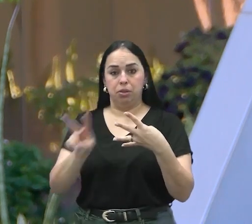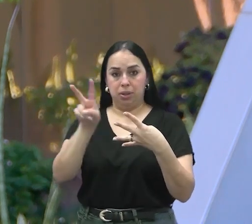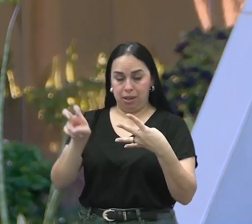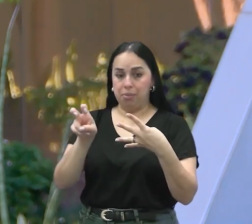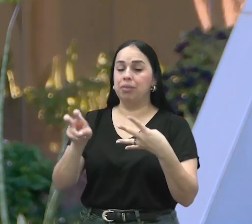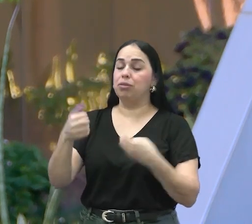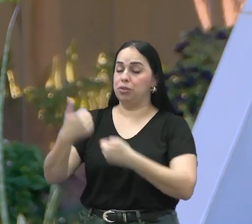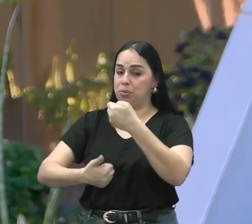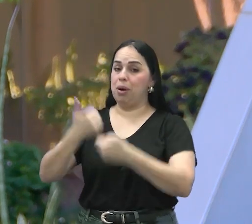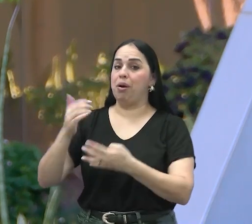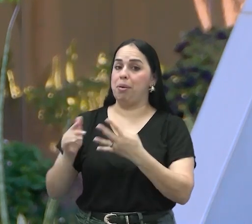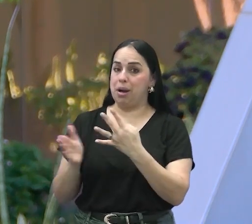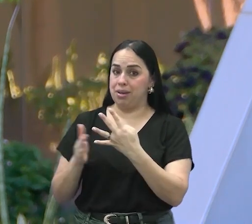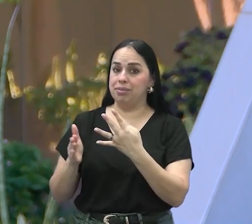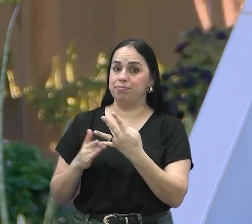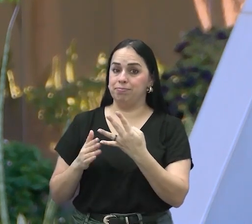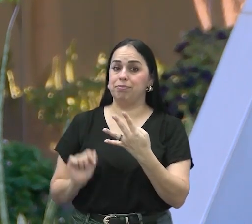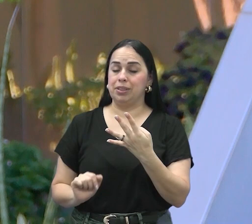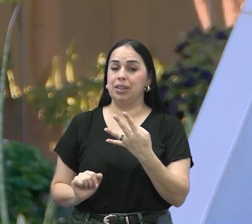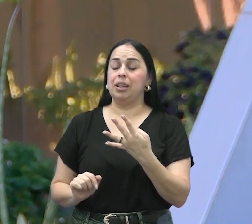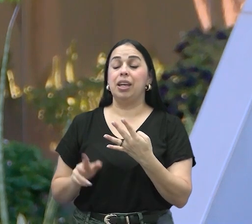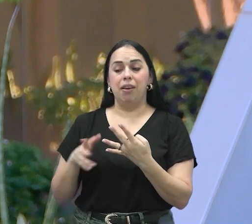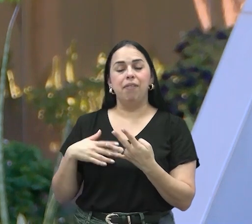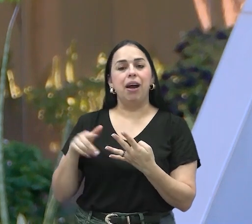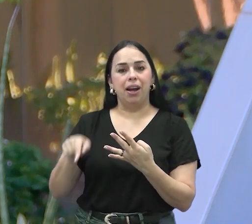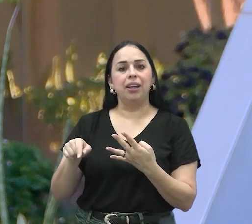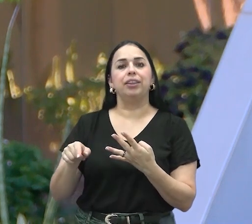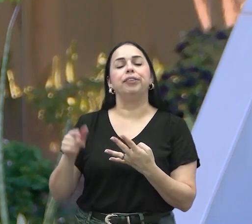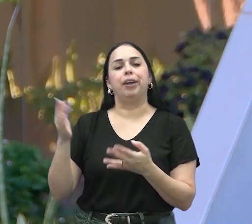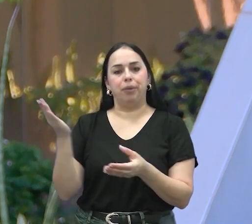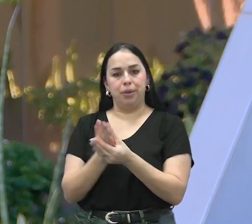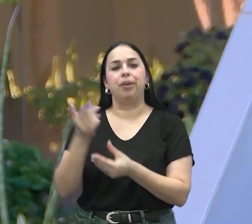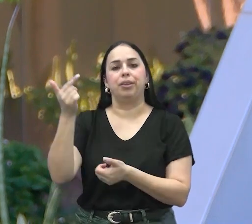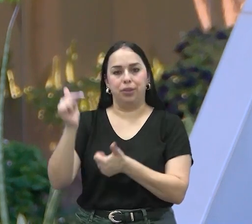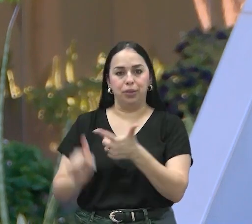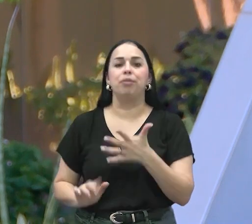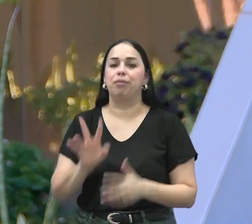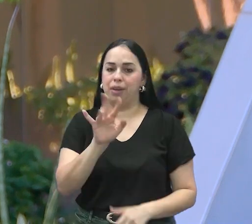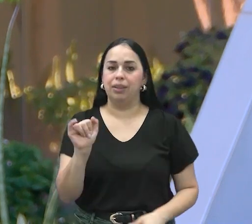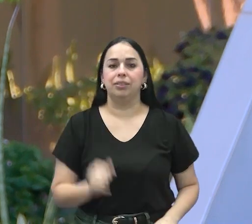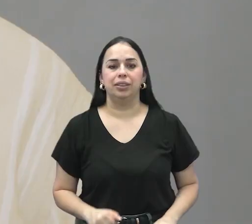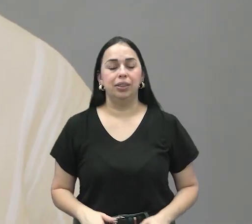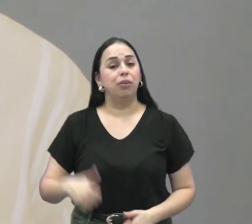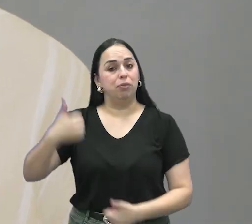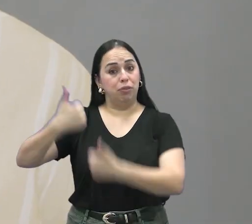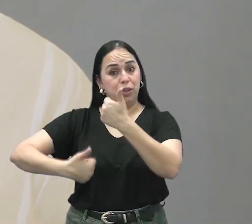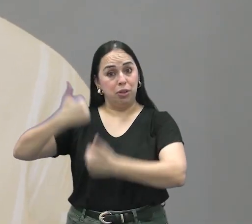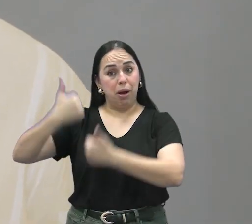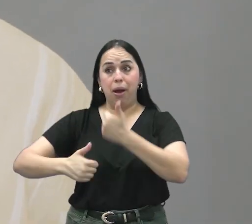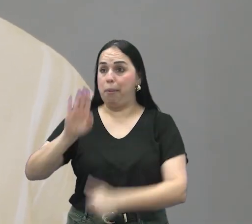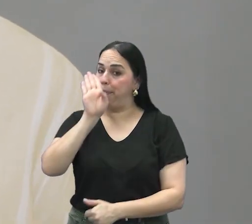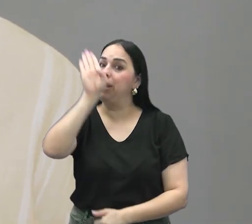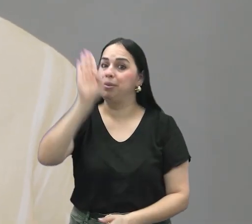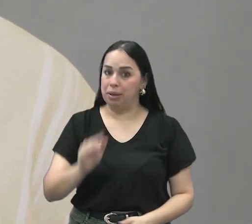eles sobre o futebol amador, que inclusive deve ser o esporte que mais vezes deve ter ocorrências julgadas. O futebol é o